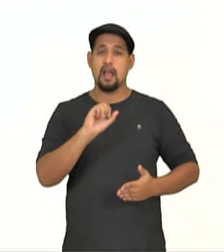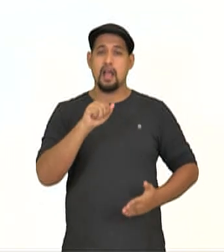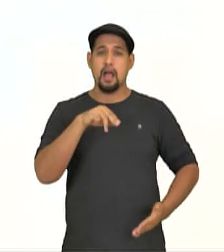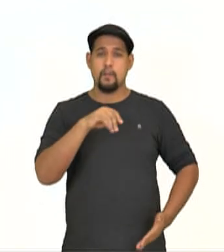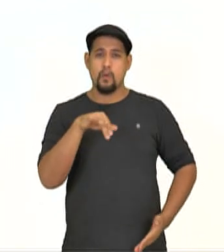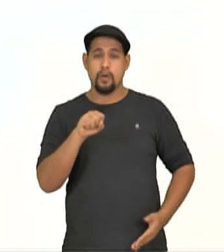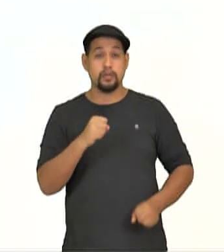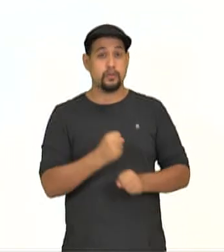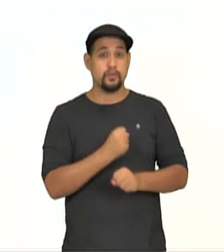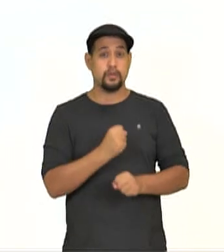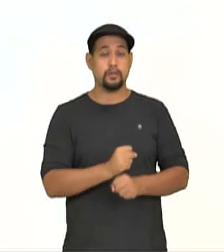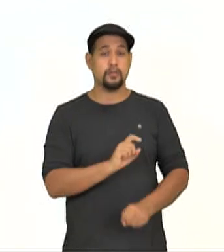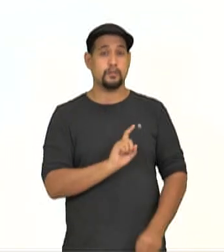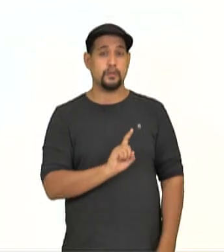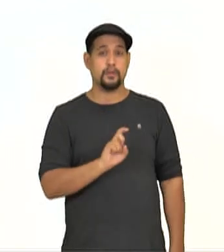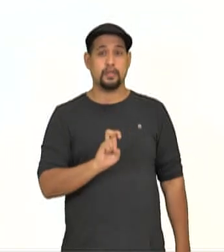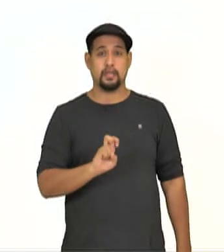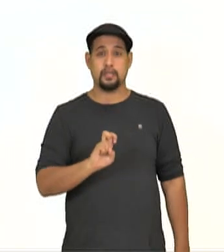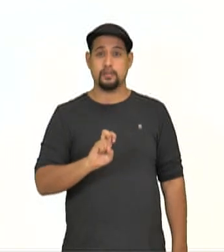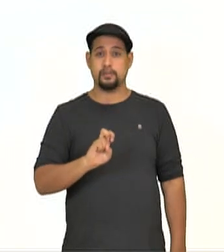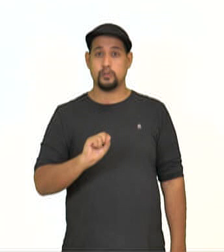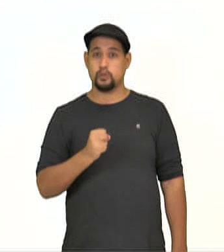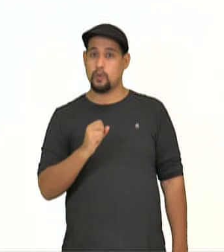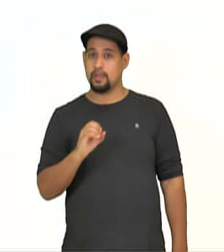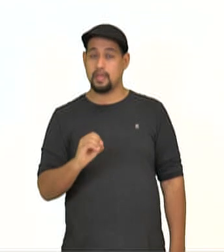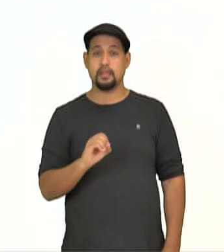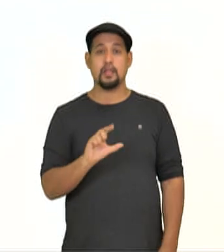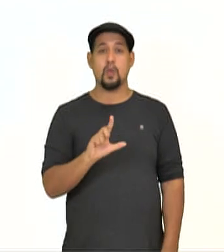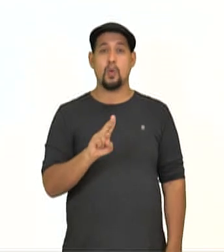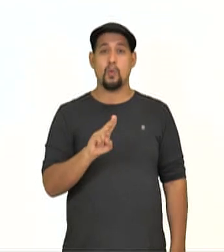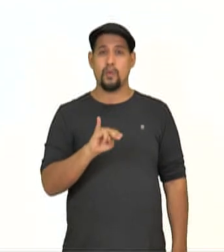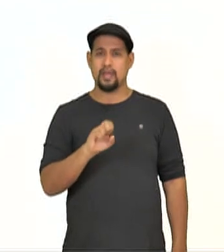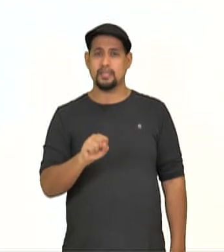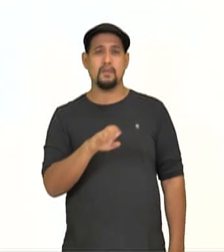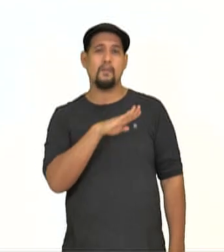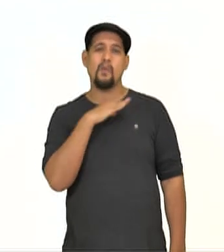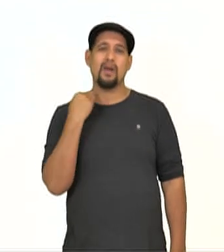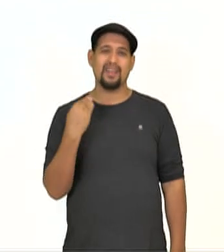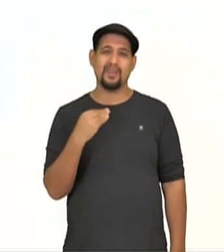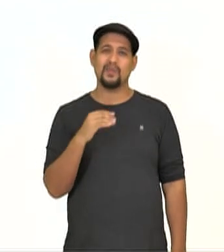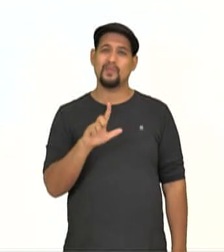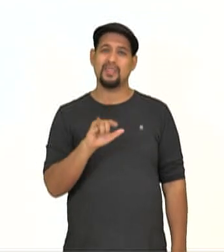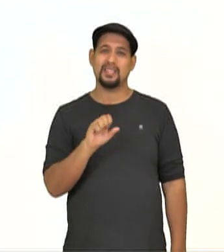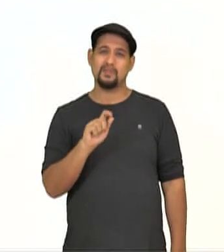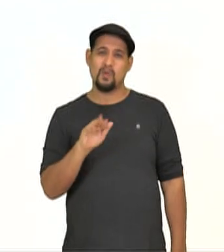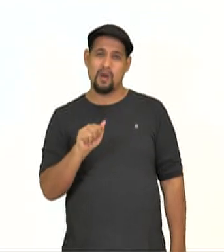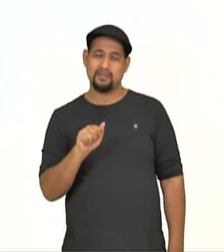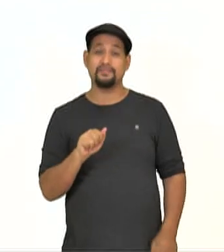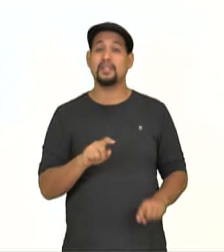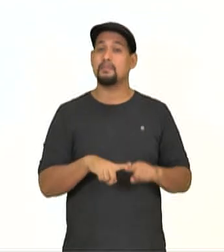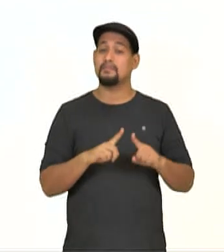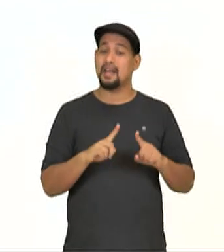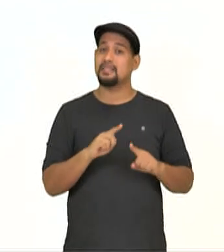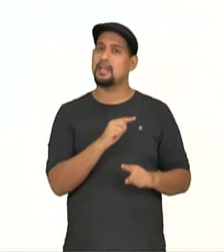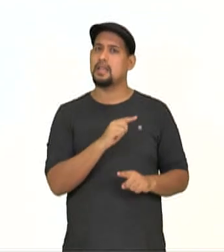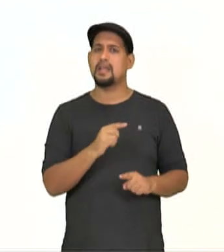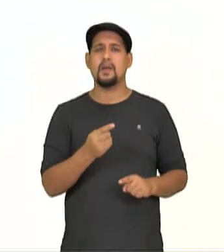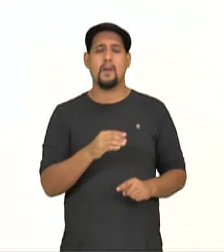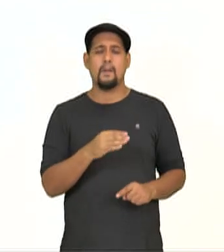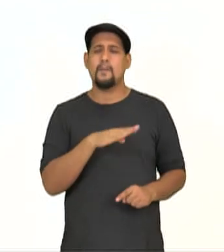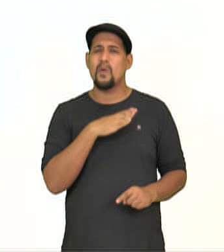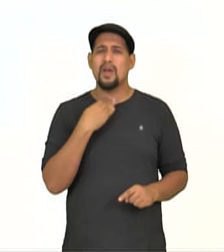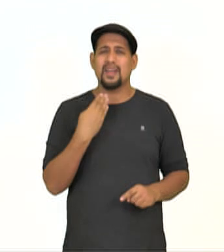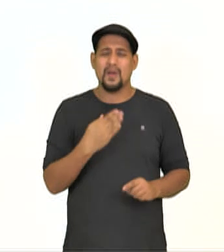ano de 1580, Luís Vaz de Camões faleceu em Lisboa. Embora Camões tenha falecido na